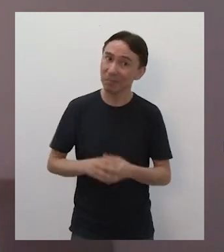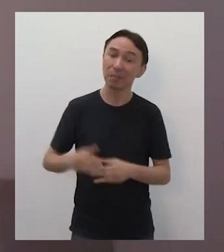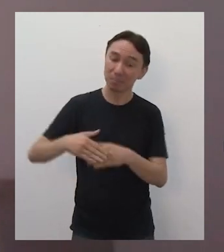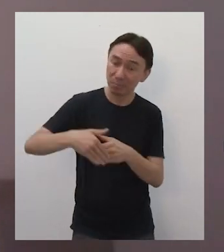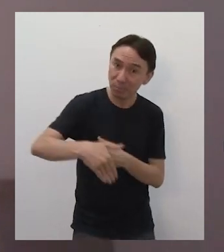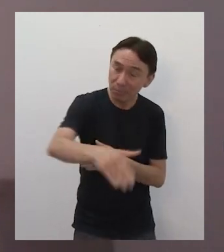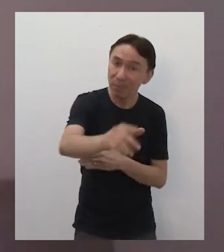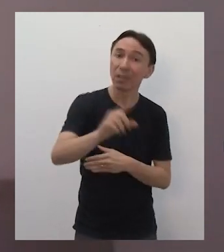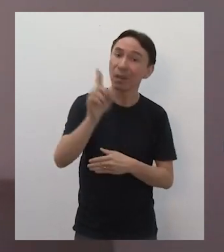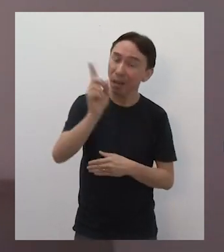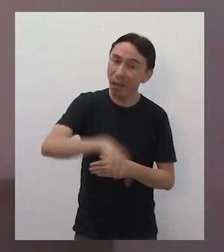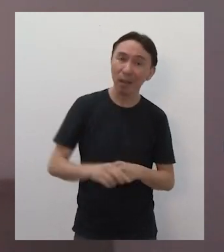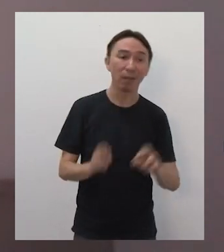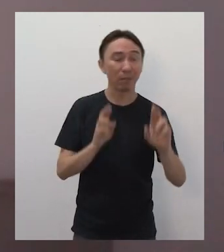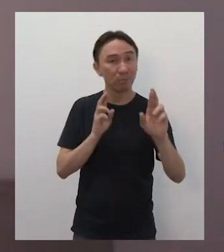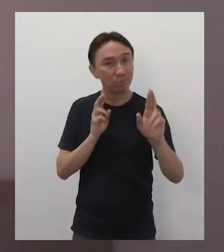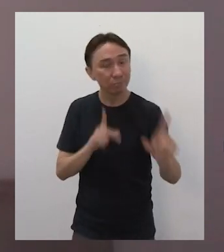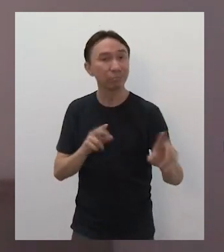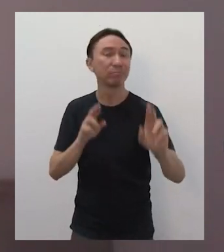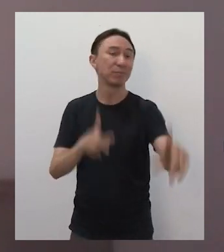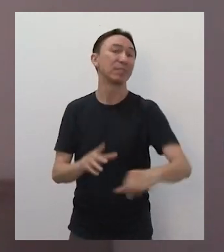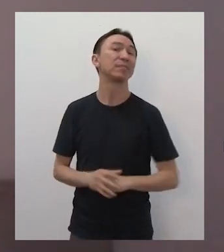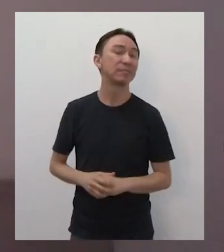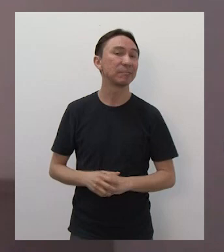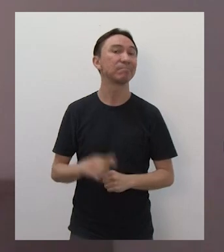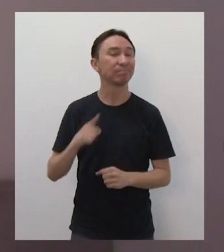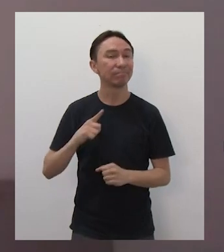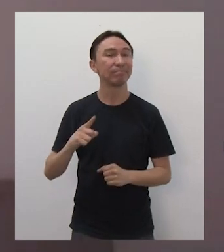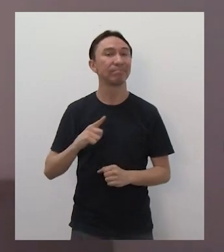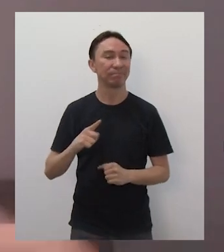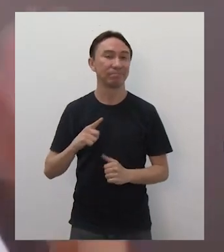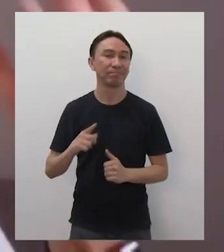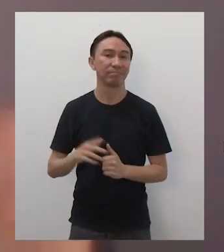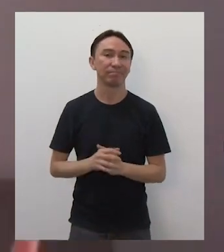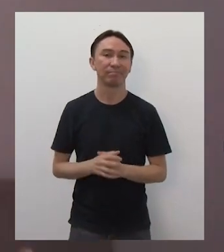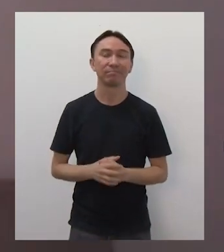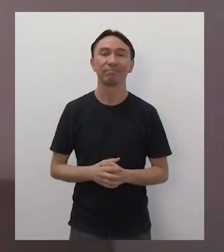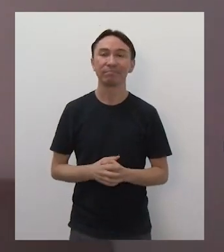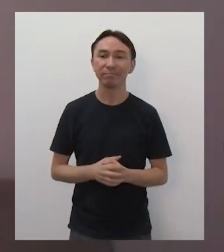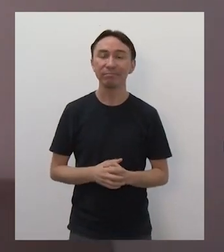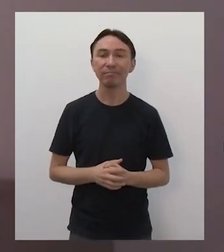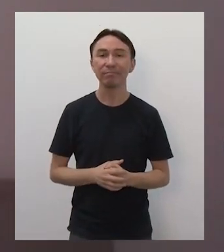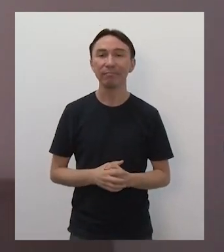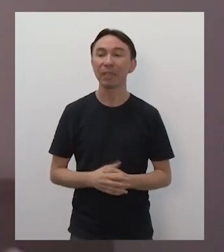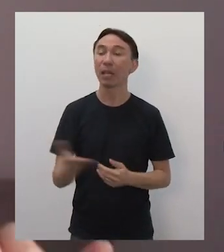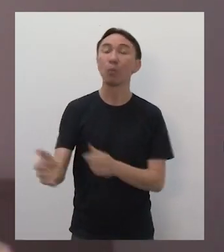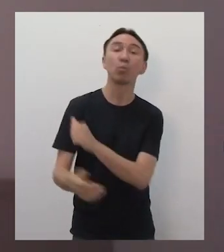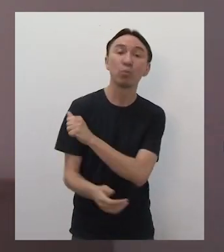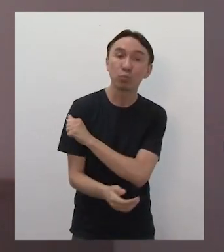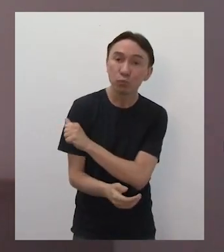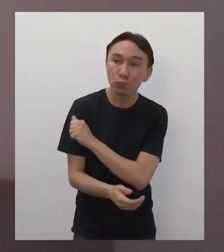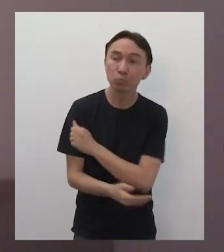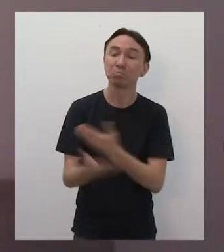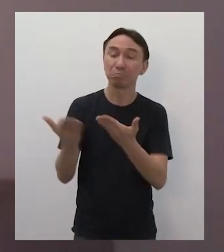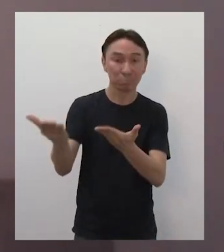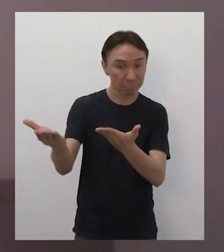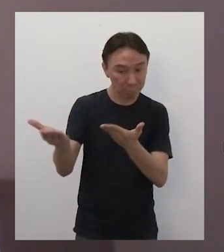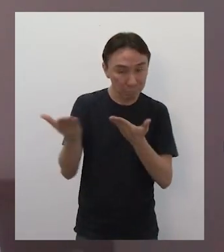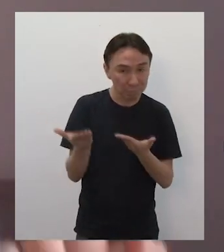diferentes, né? Que vão ser os diferenciais. É receber esse estudante, é mostrar para